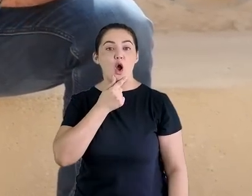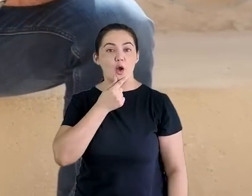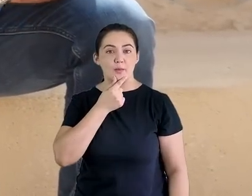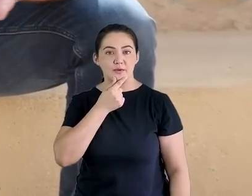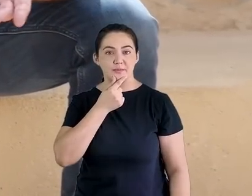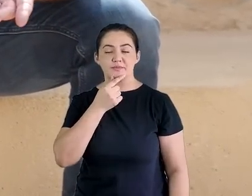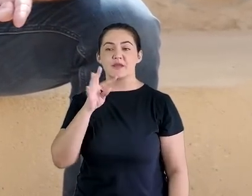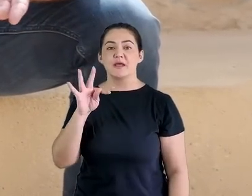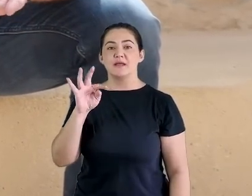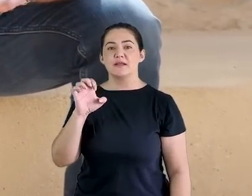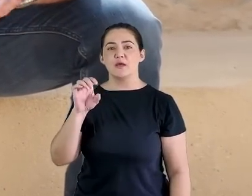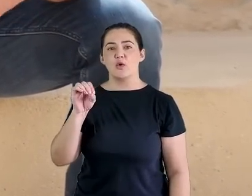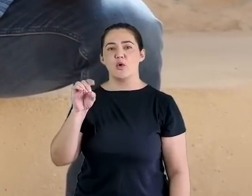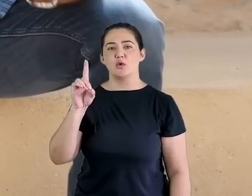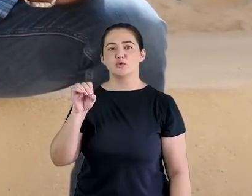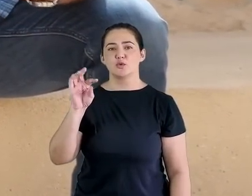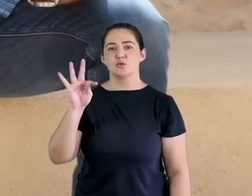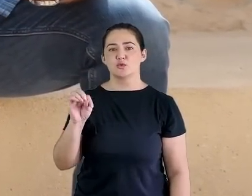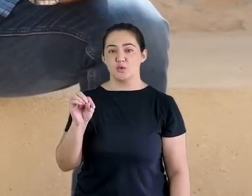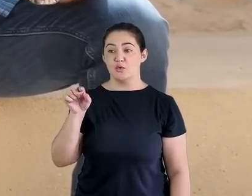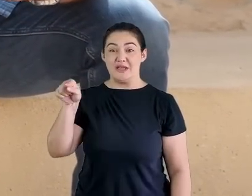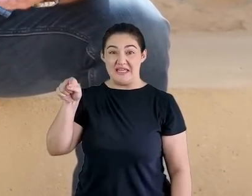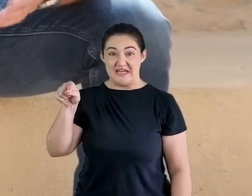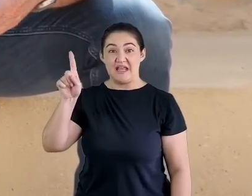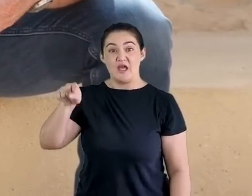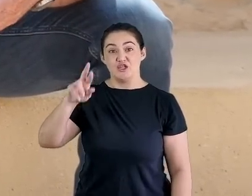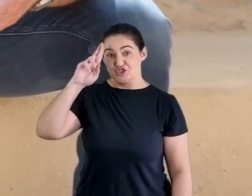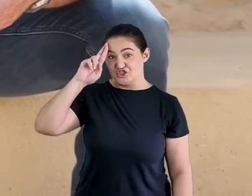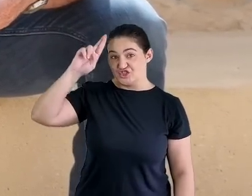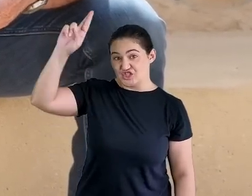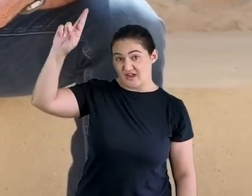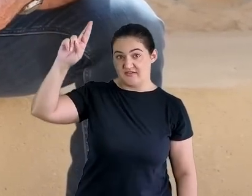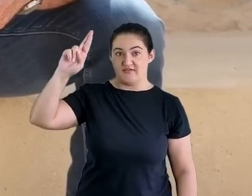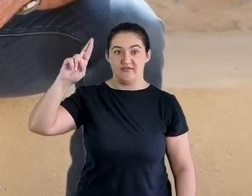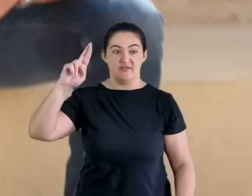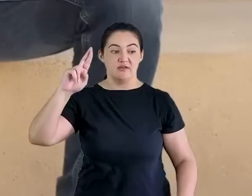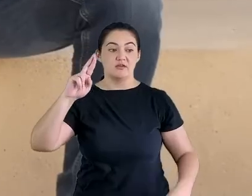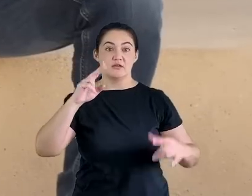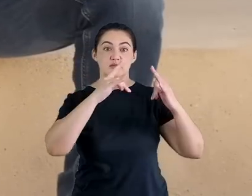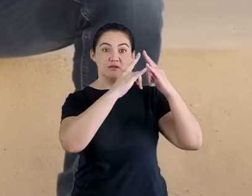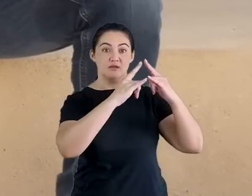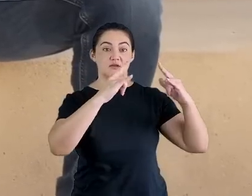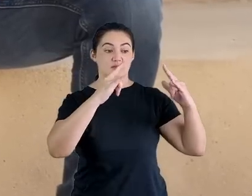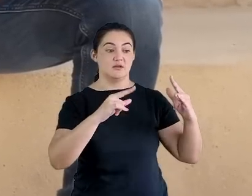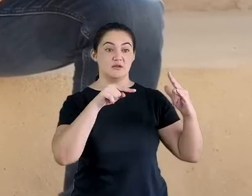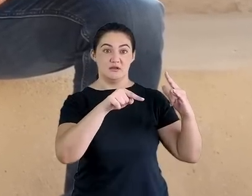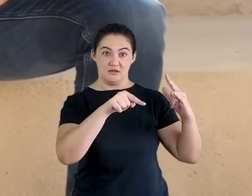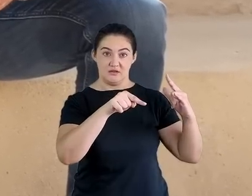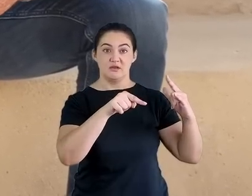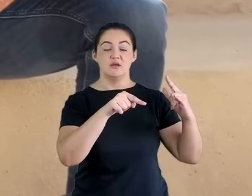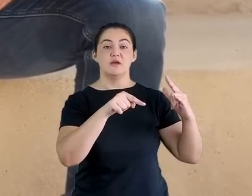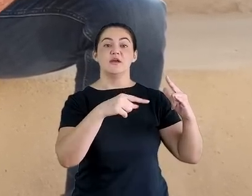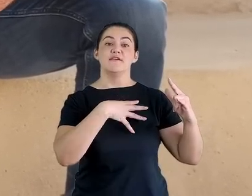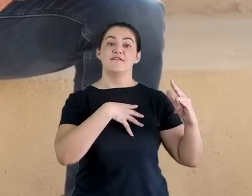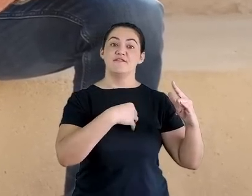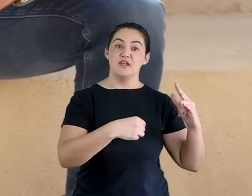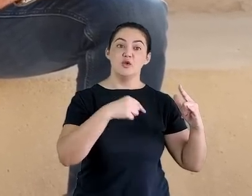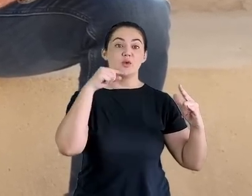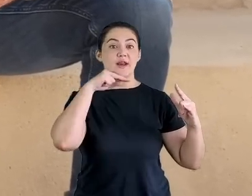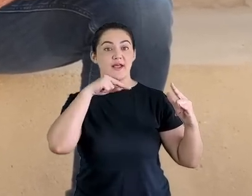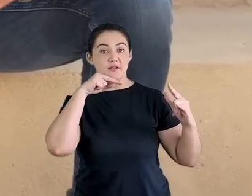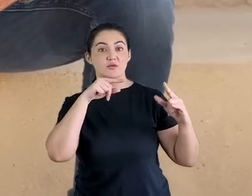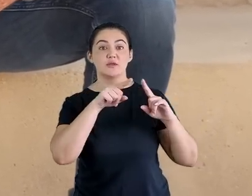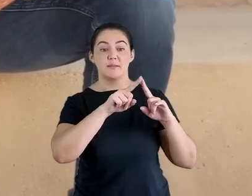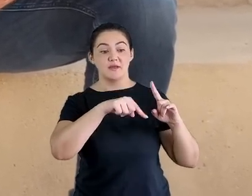da sinagoga, ele era o cabeça da sinagoga e ele era o filho e o neto do chefe da sinagoga. Portanto, provavelmente foi